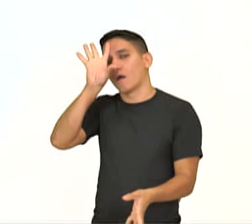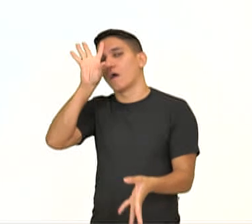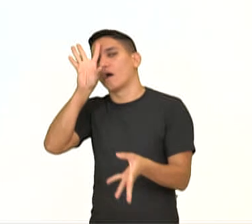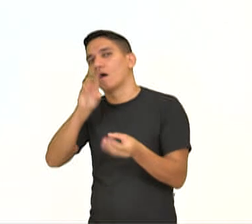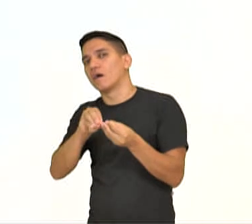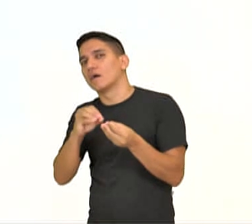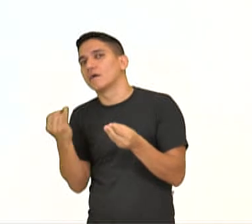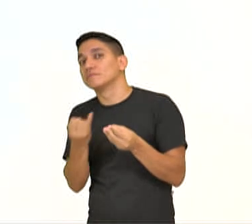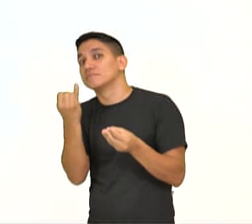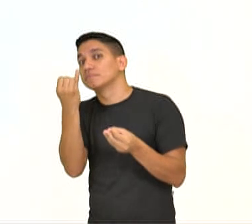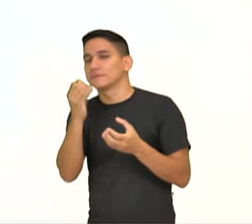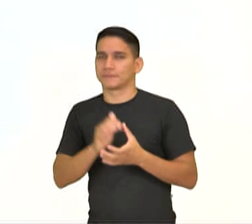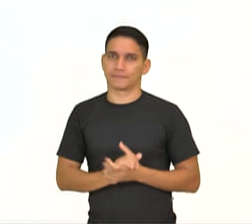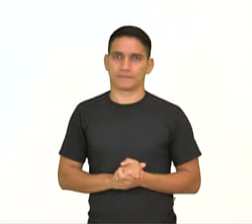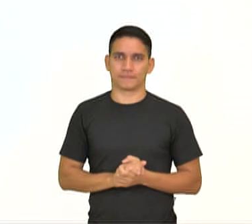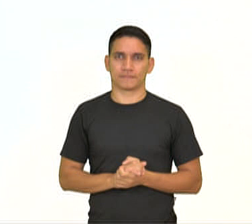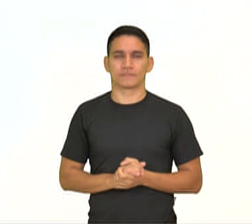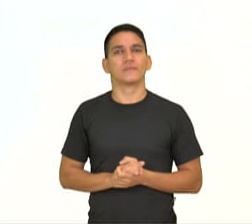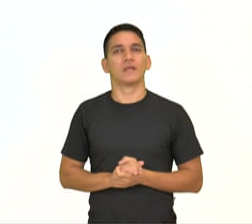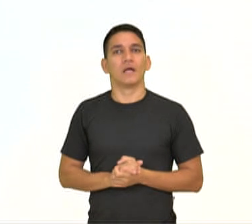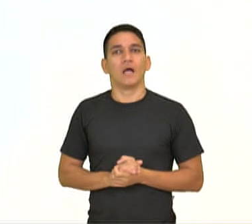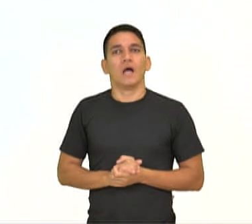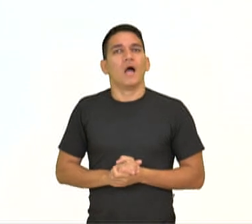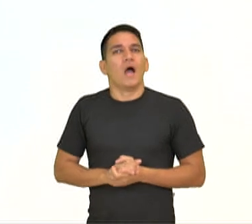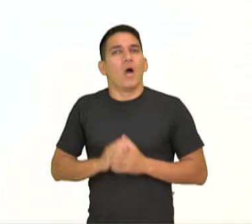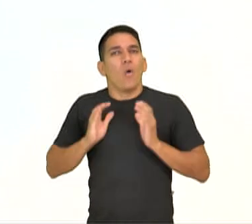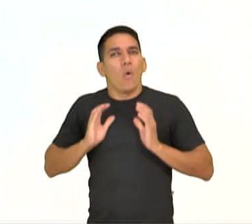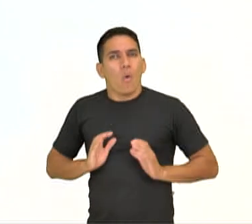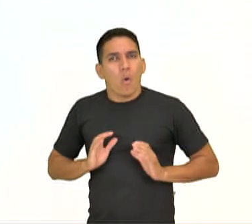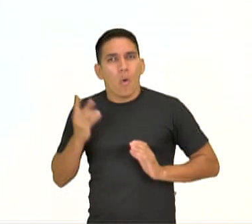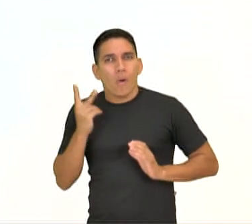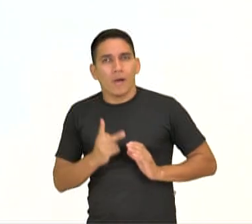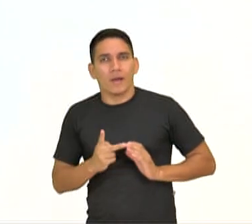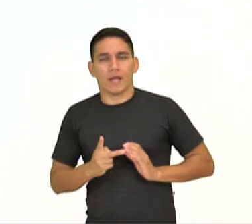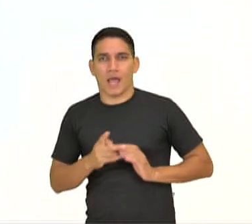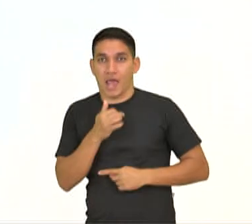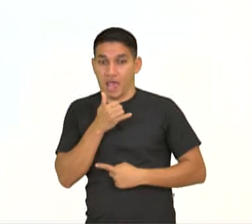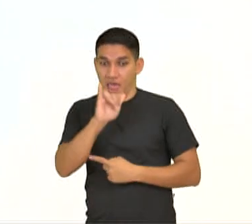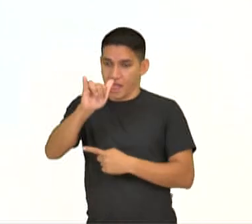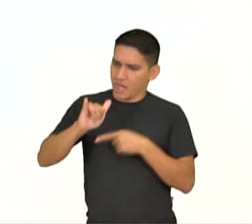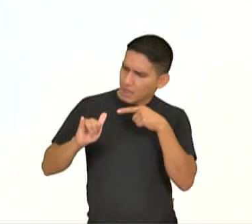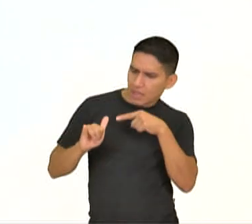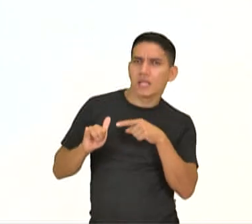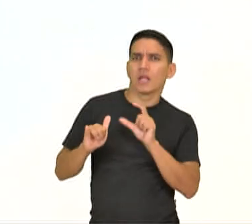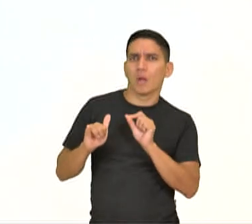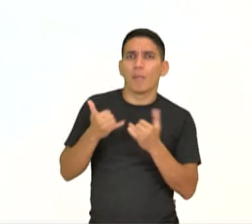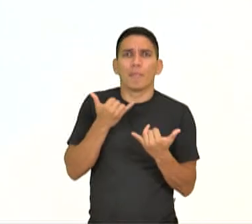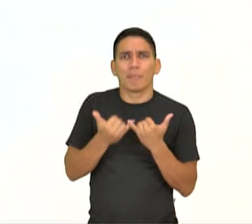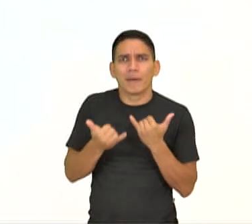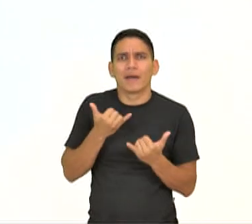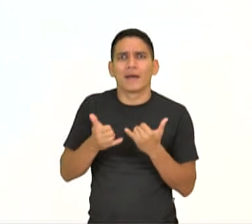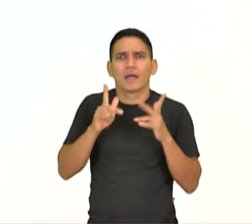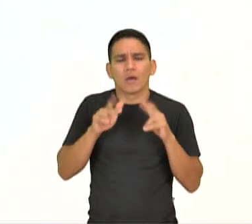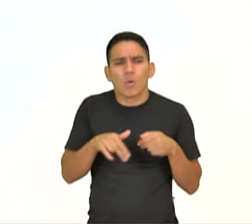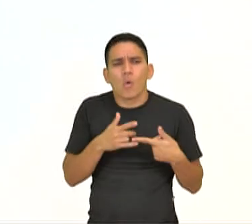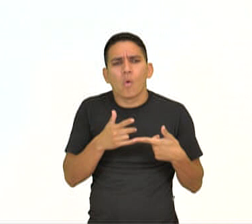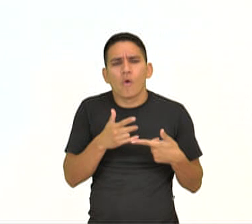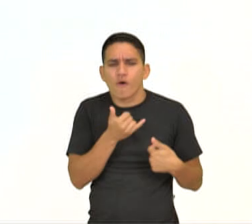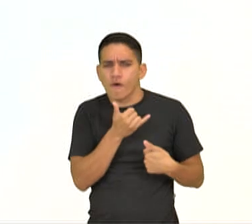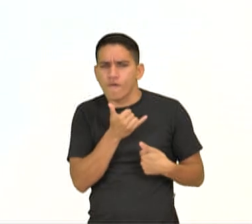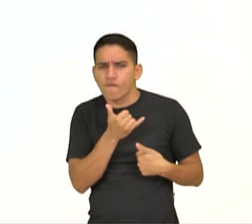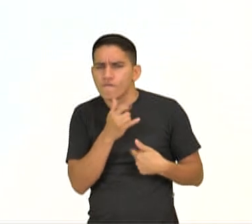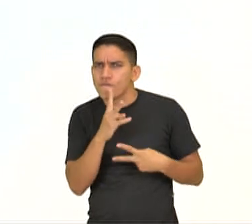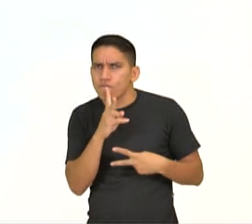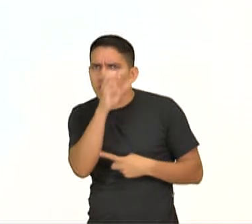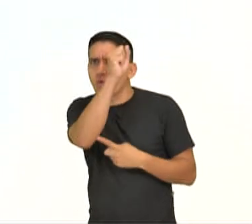importante, é que o comportamento da força elétrica é parecido com o comportamento da força gravitacional,